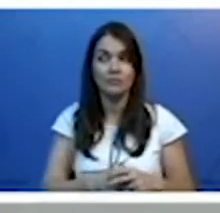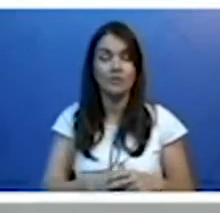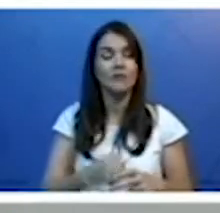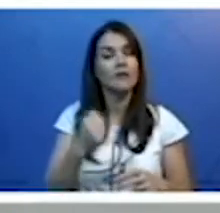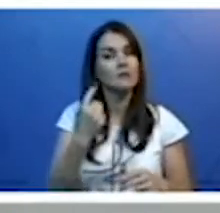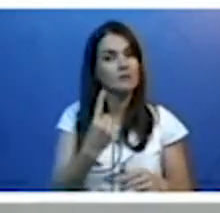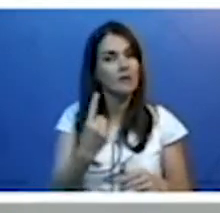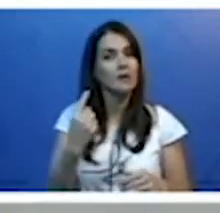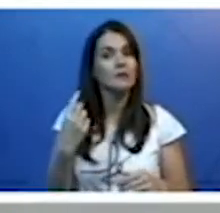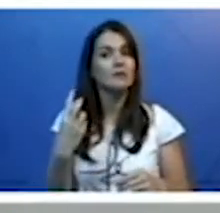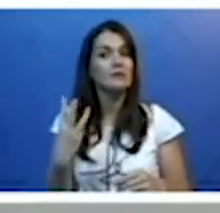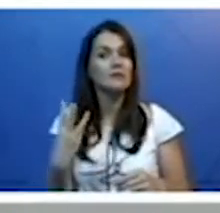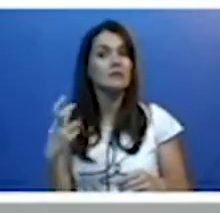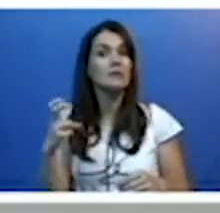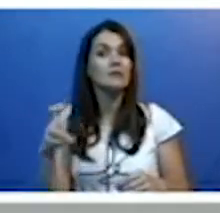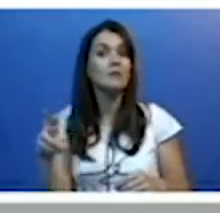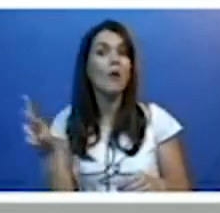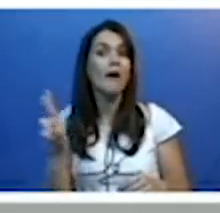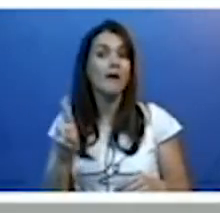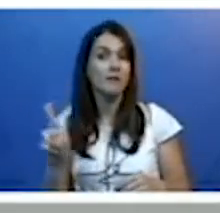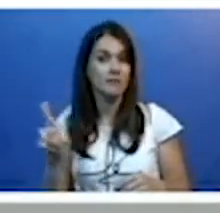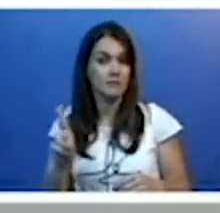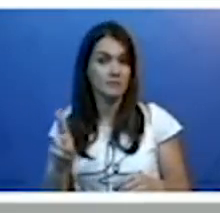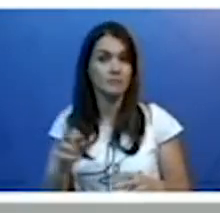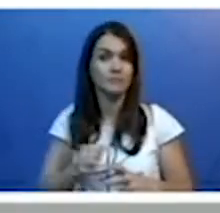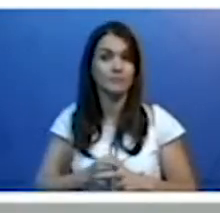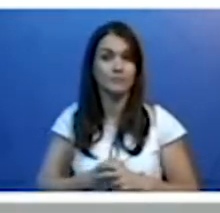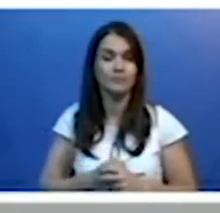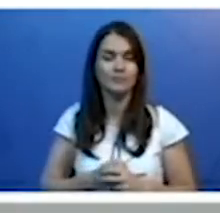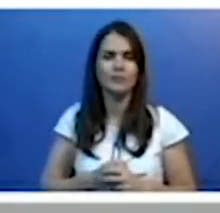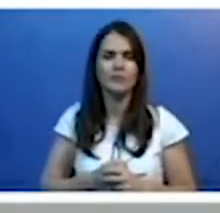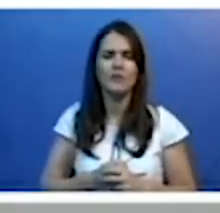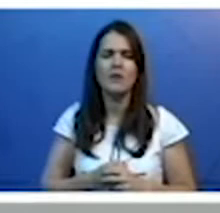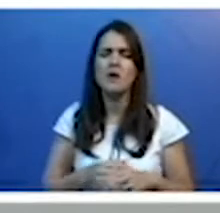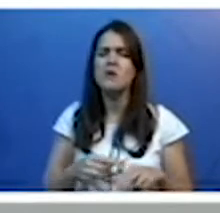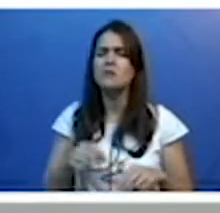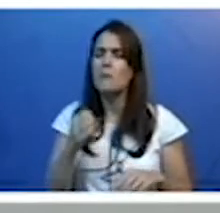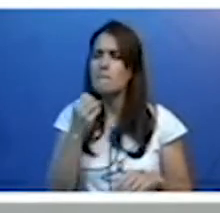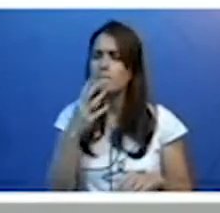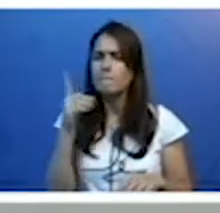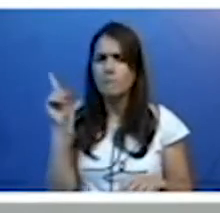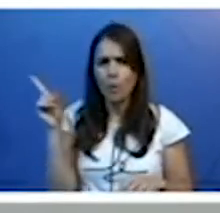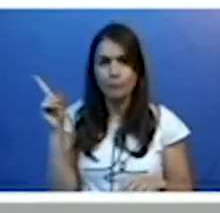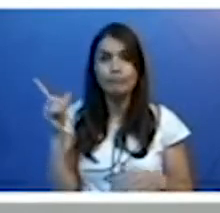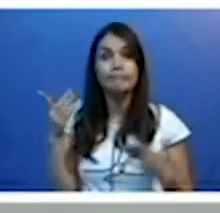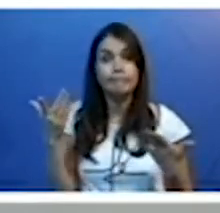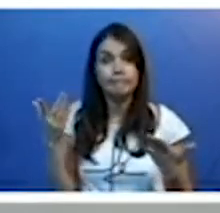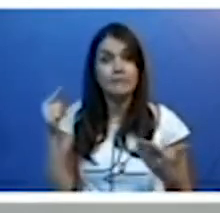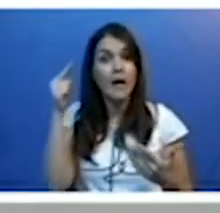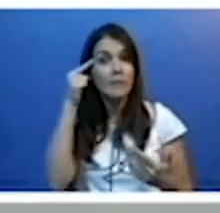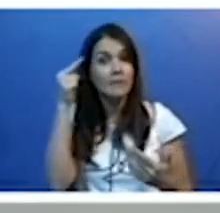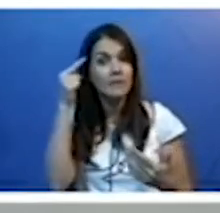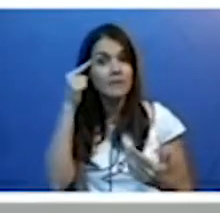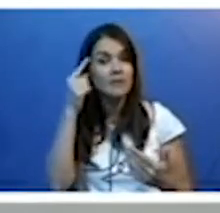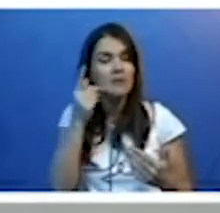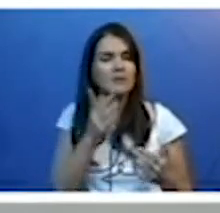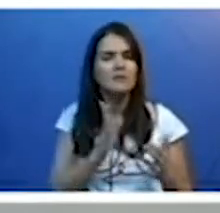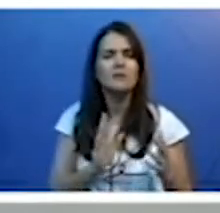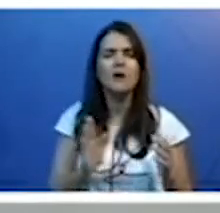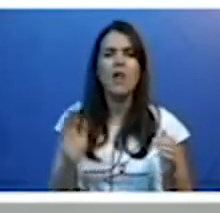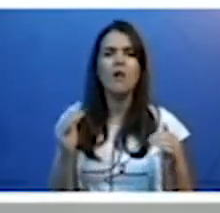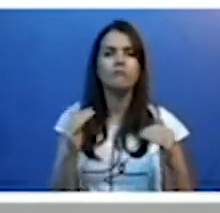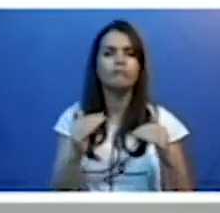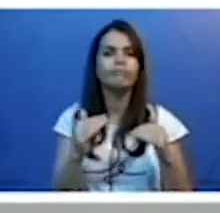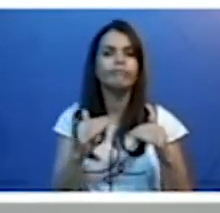135. Ok? Bom, dá para perceber se elas são proporcionais?